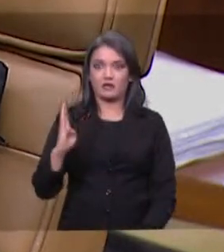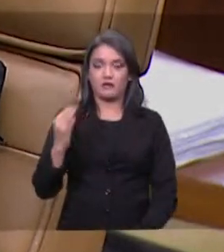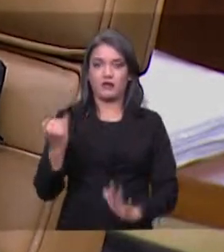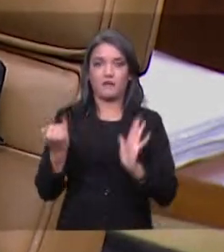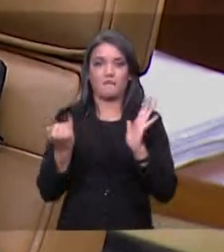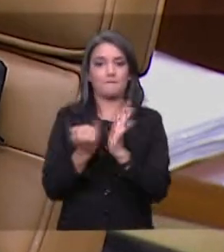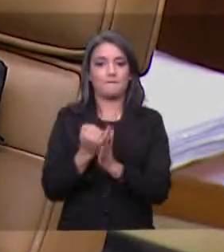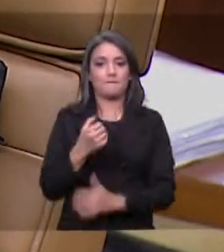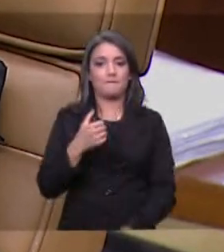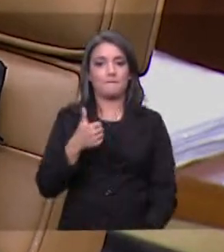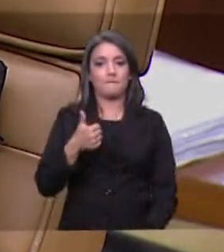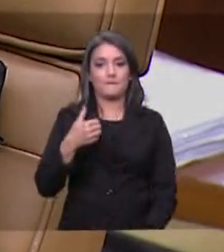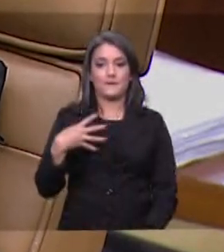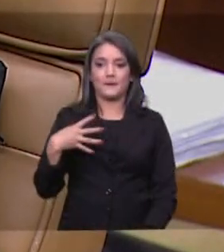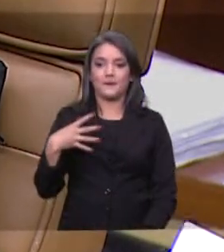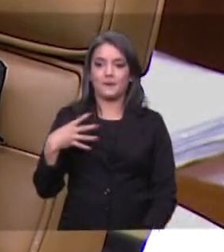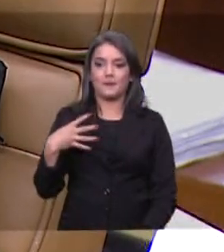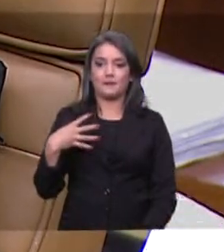14º,